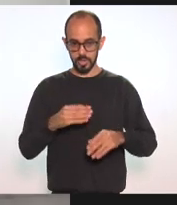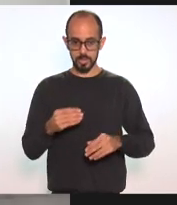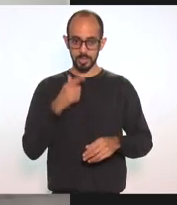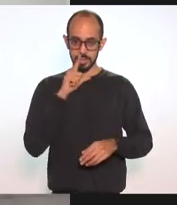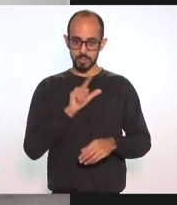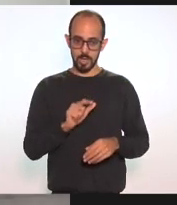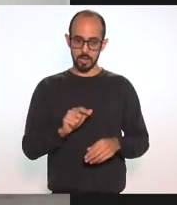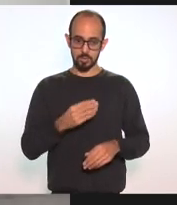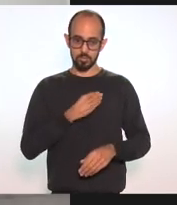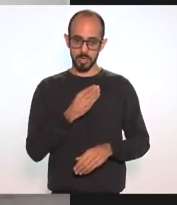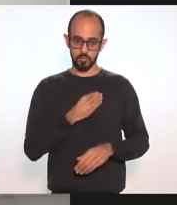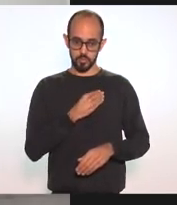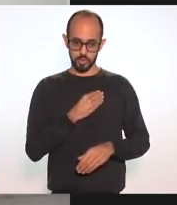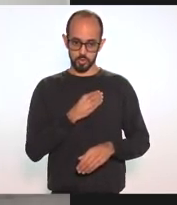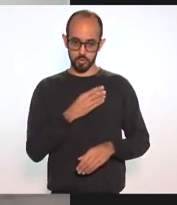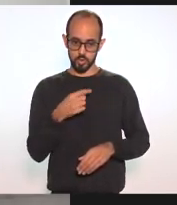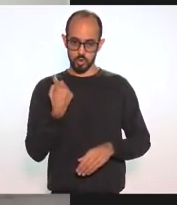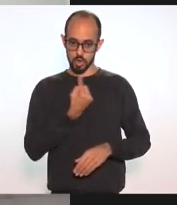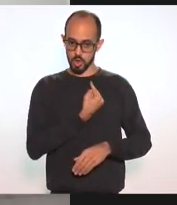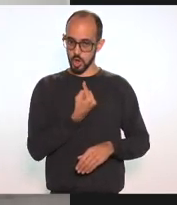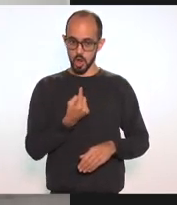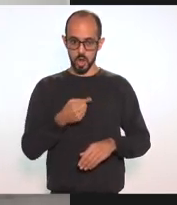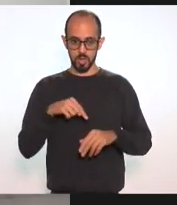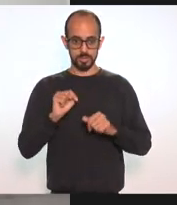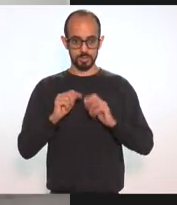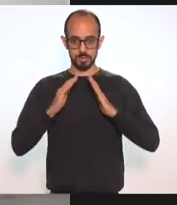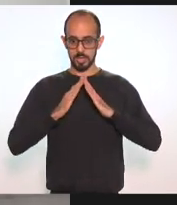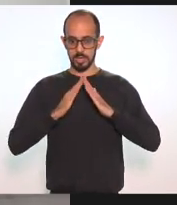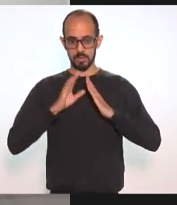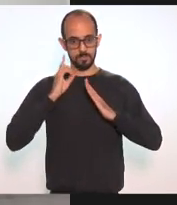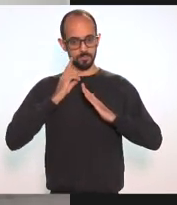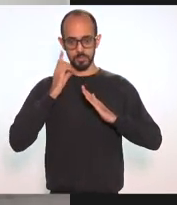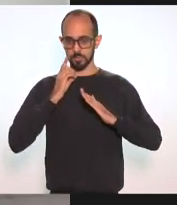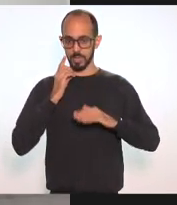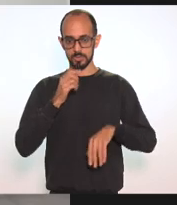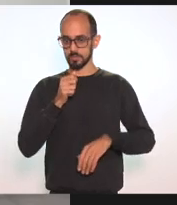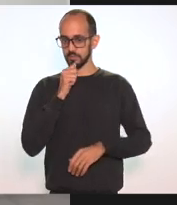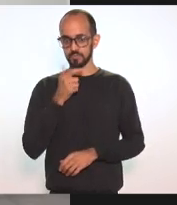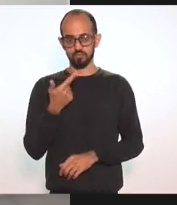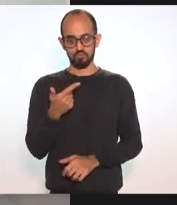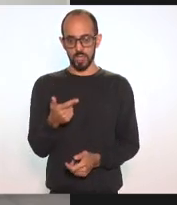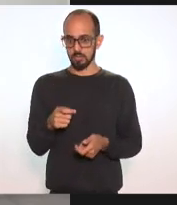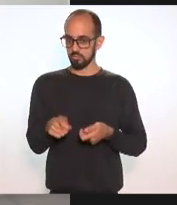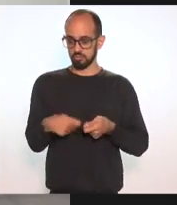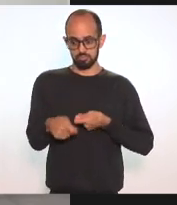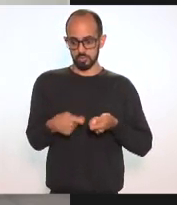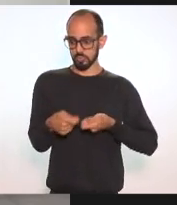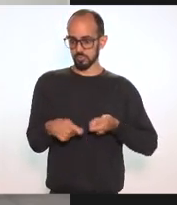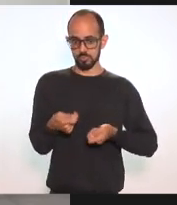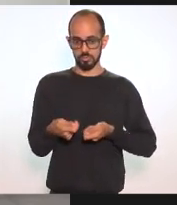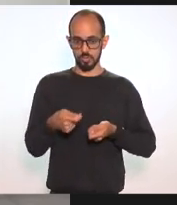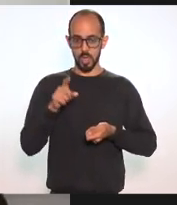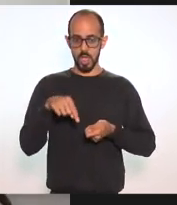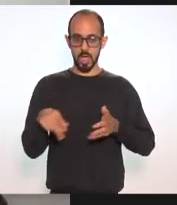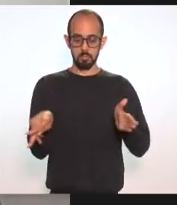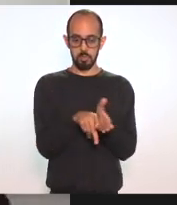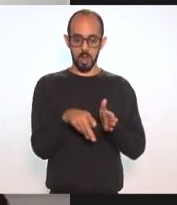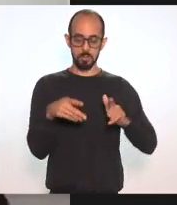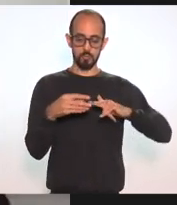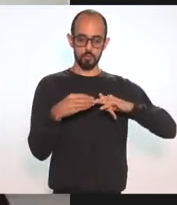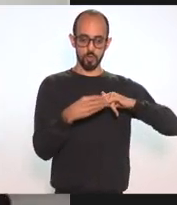beneficiados. Nós, em termos de Alerj, não temos gerência sobre isso. Quem vai ter essa gerência é justamente a